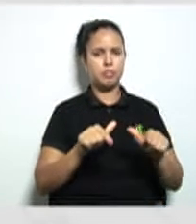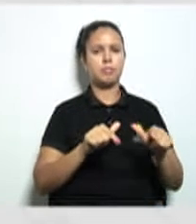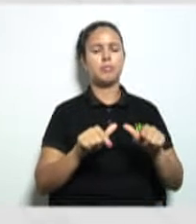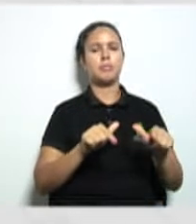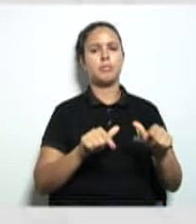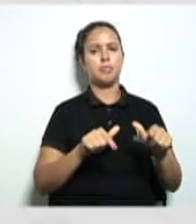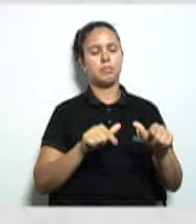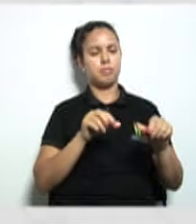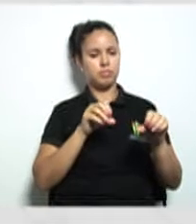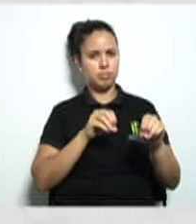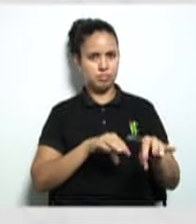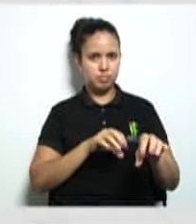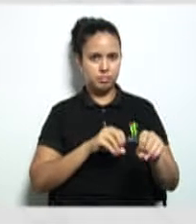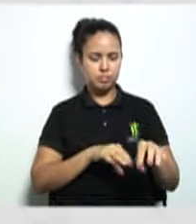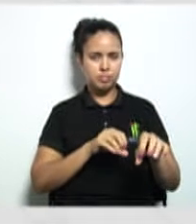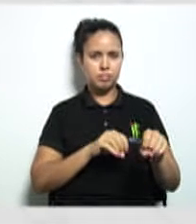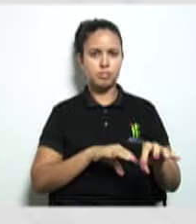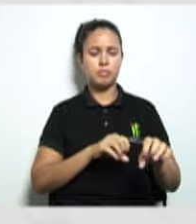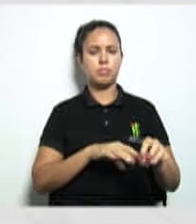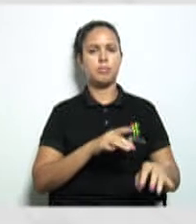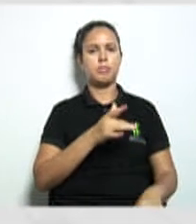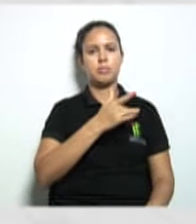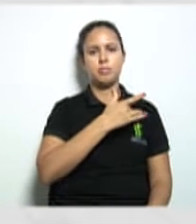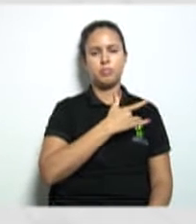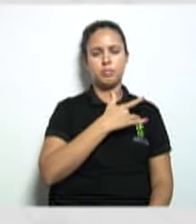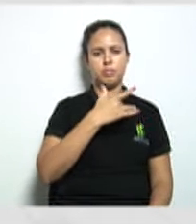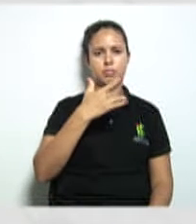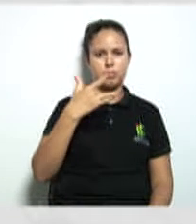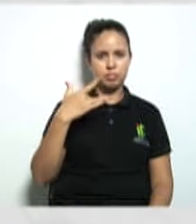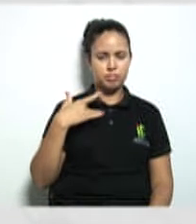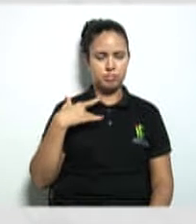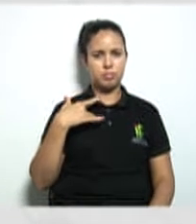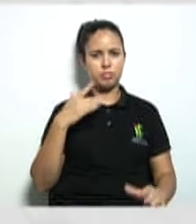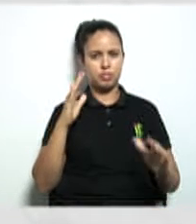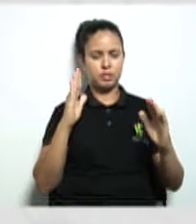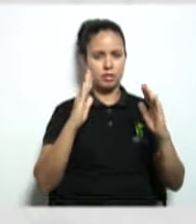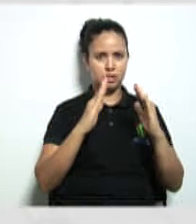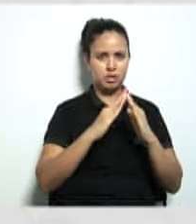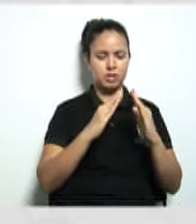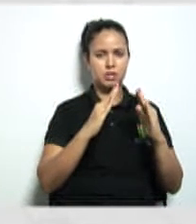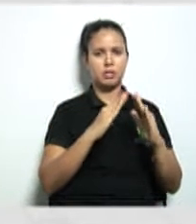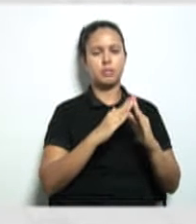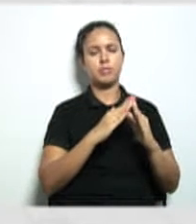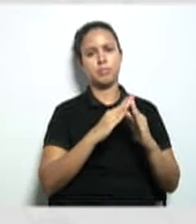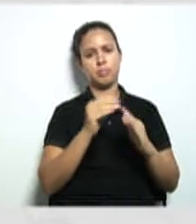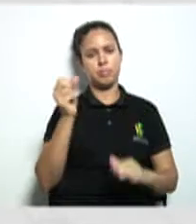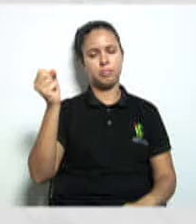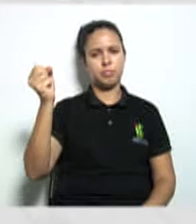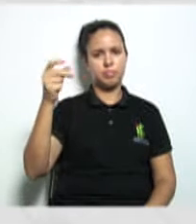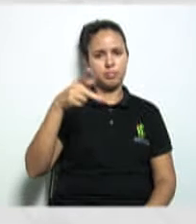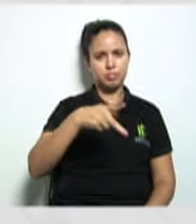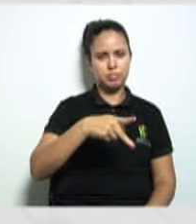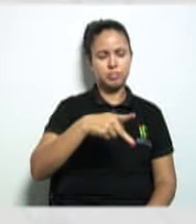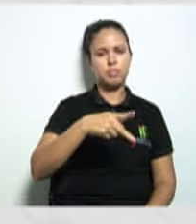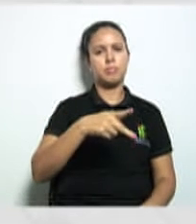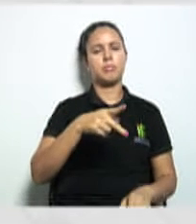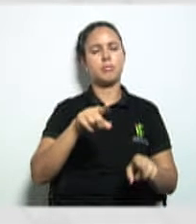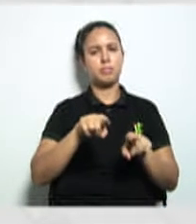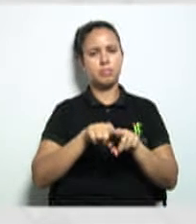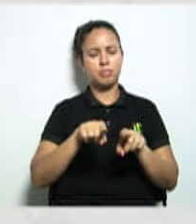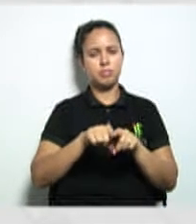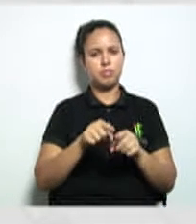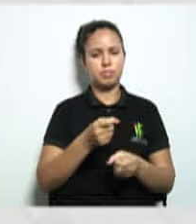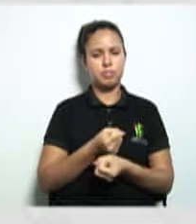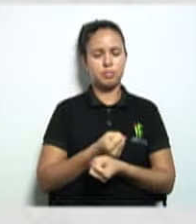à educação, saúde, moradia, previdência social e distribuição